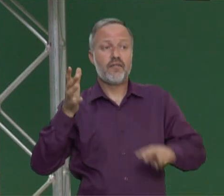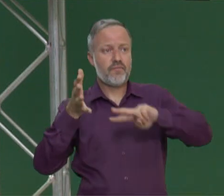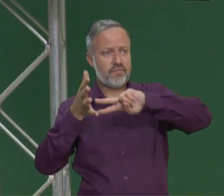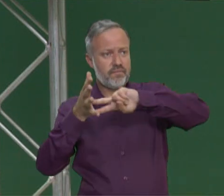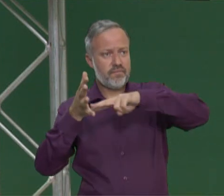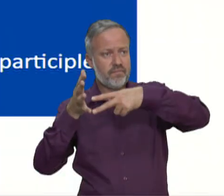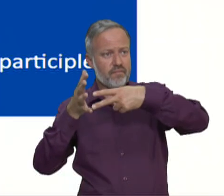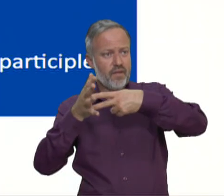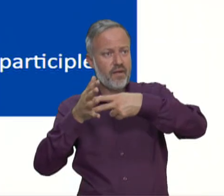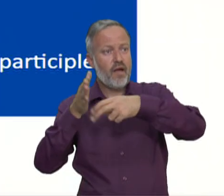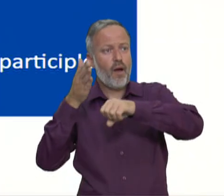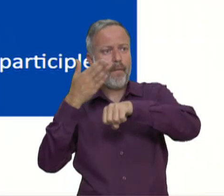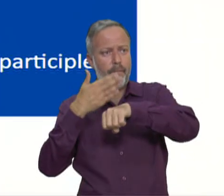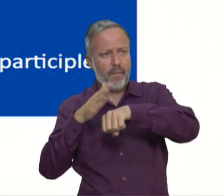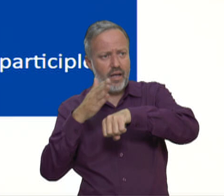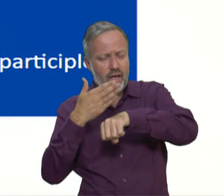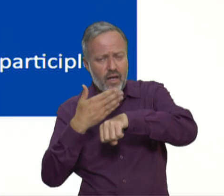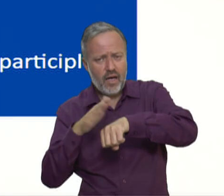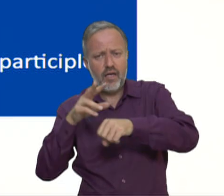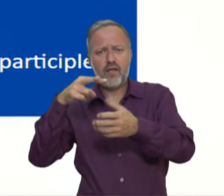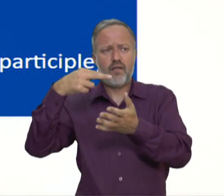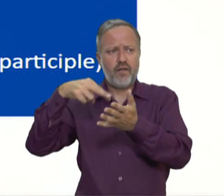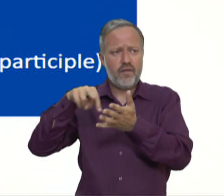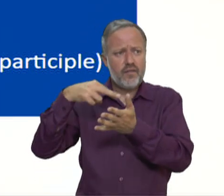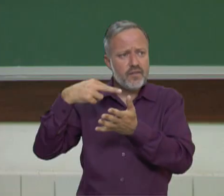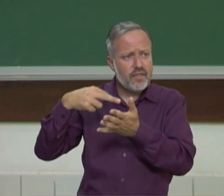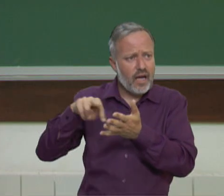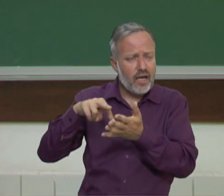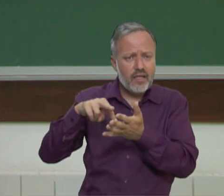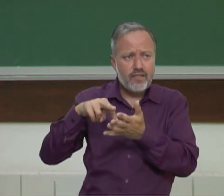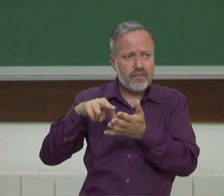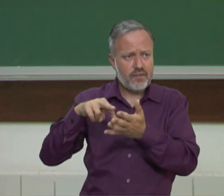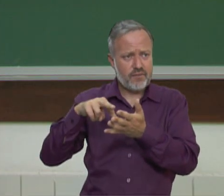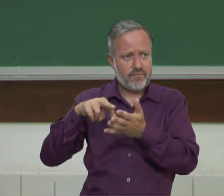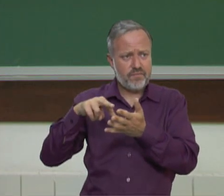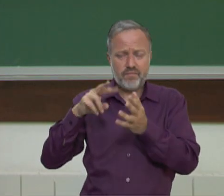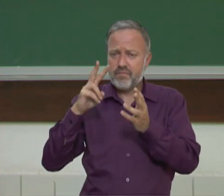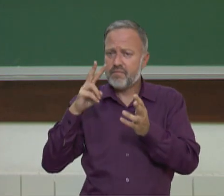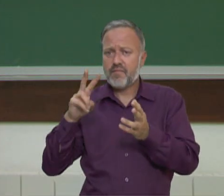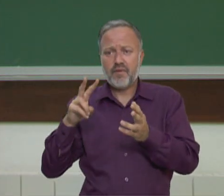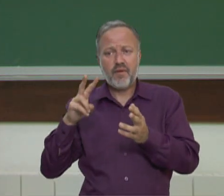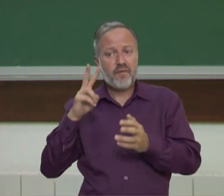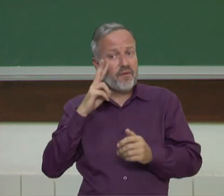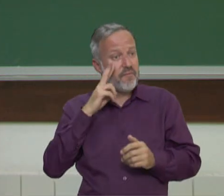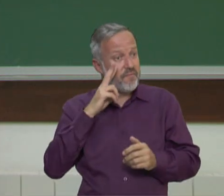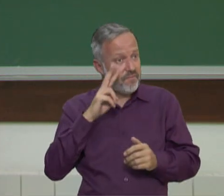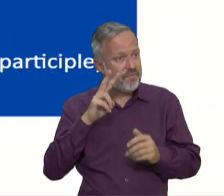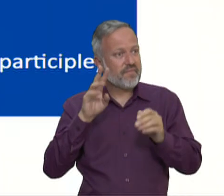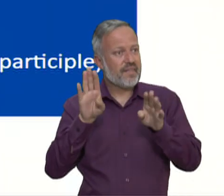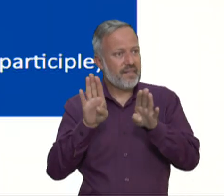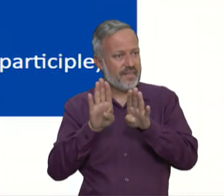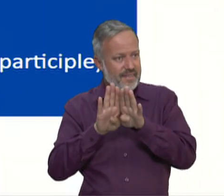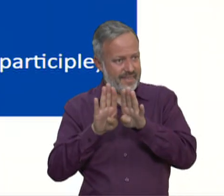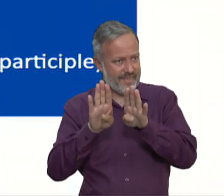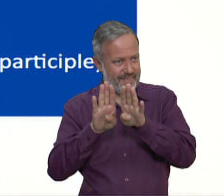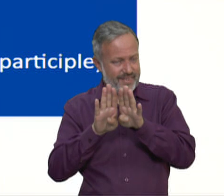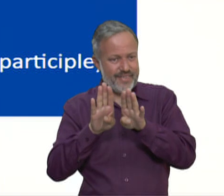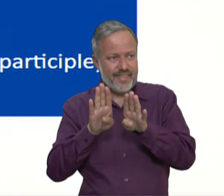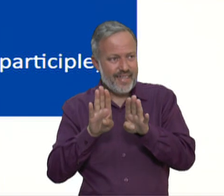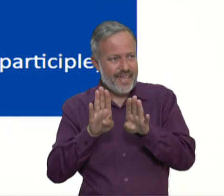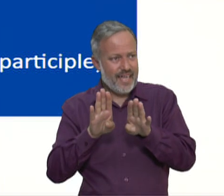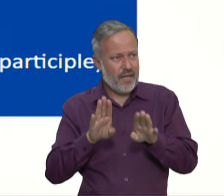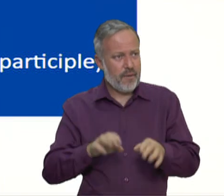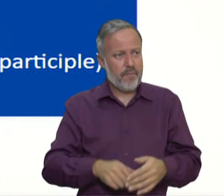assim. I had not practiced. Eu não tinha praticado. Ou ainda, you